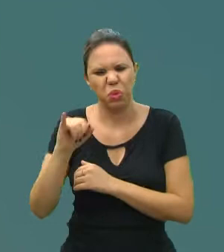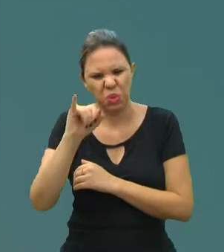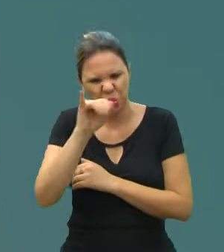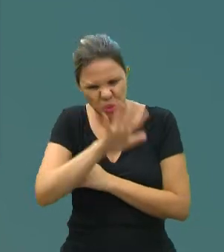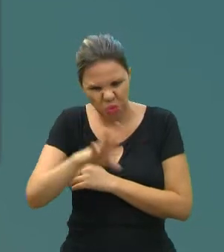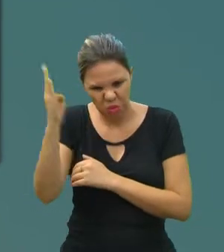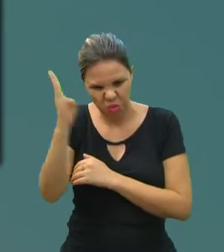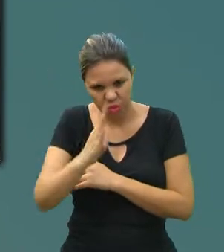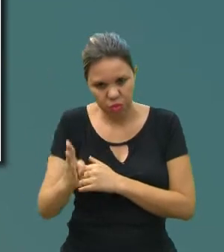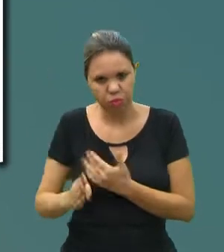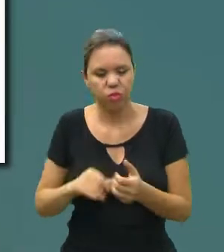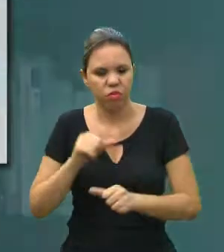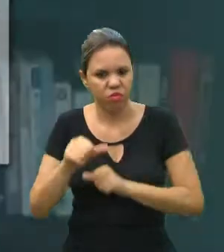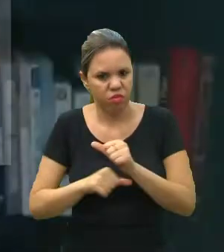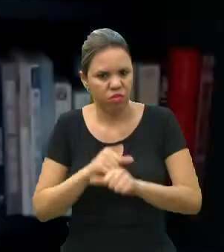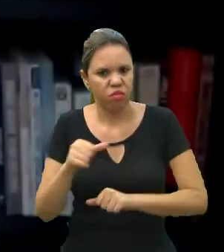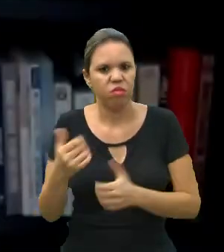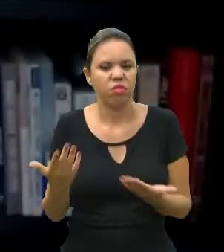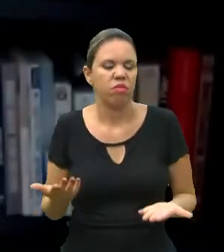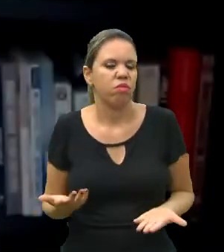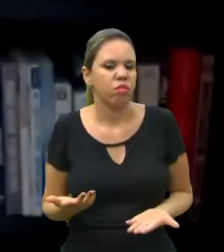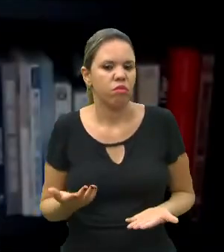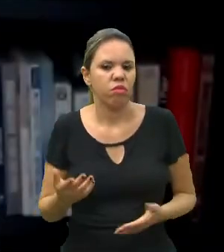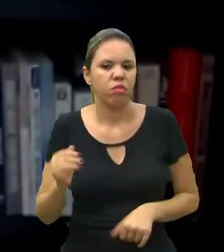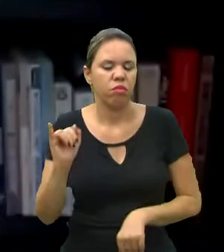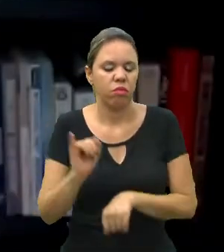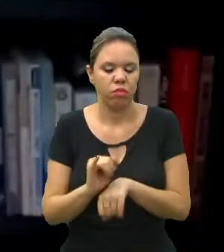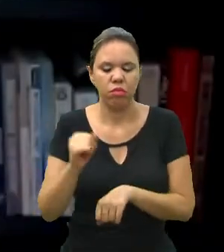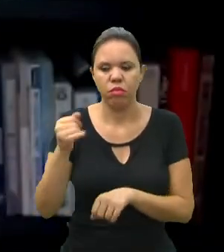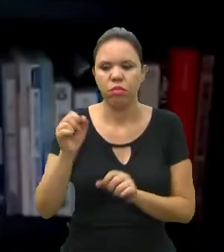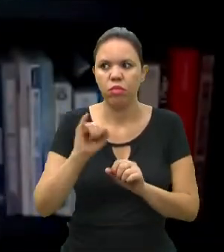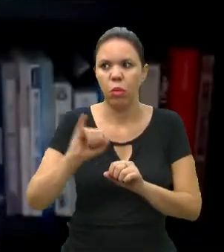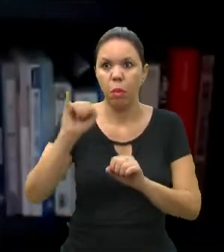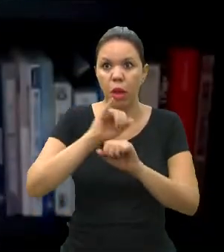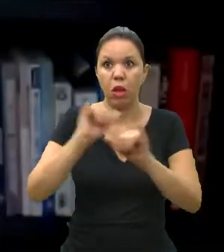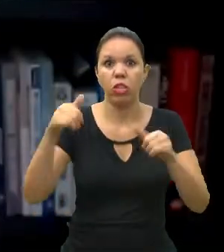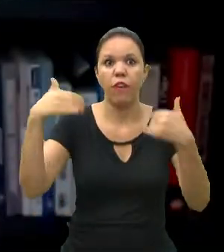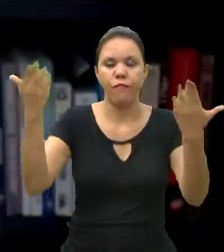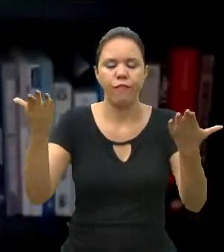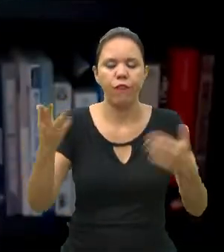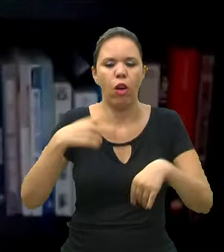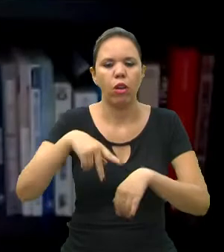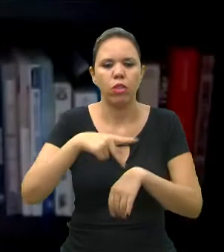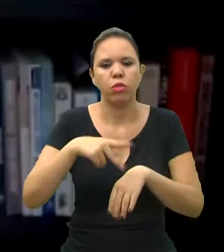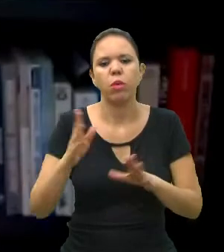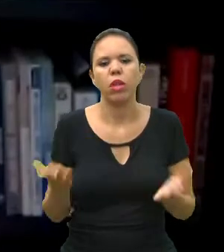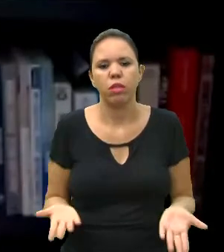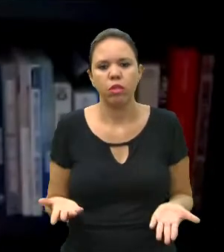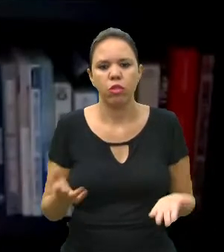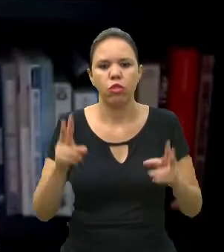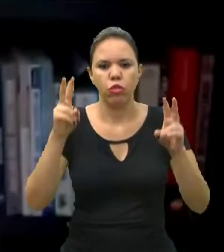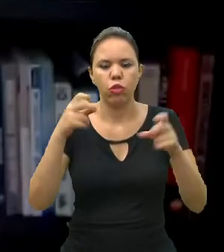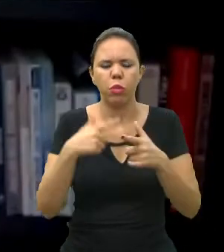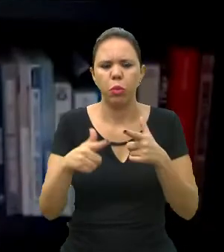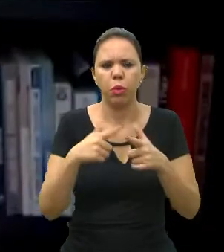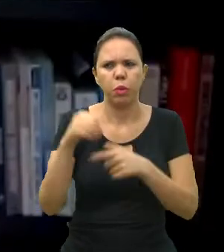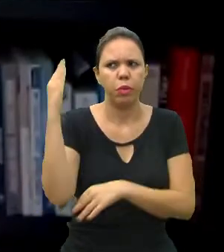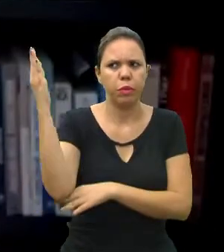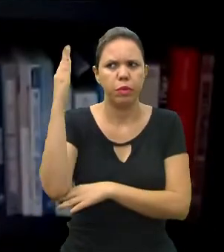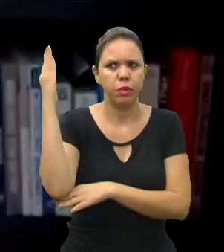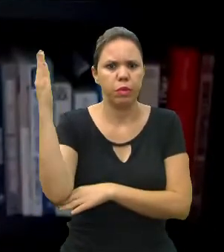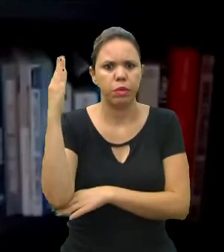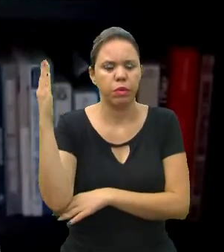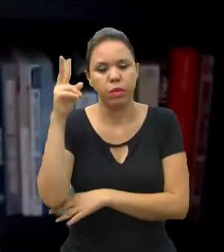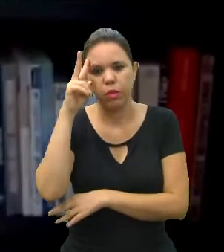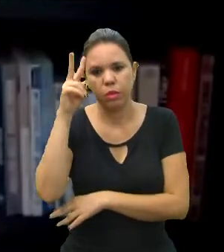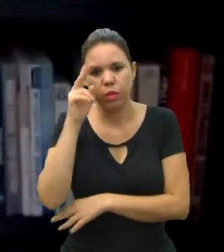a imagem do Brasil, o Brasil vem se tornando um pária internacional, sobretudo em relação a essa questão climática.